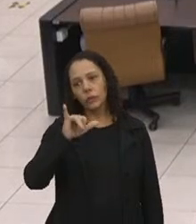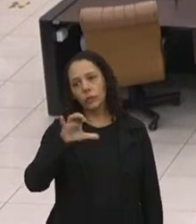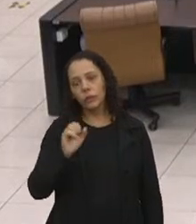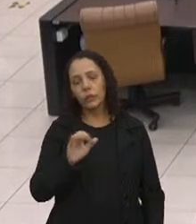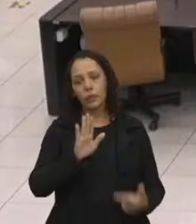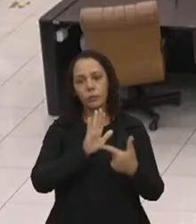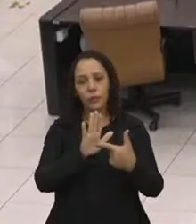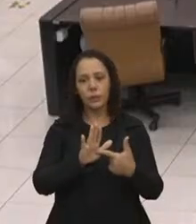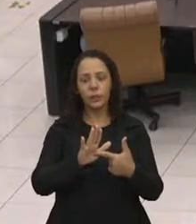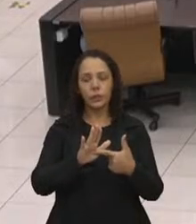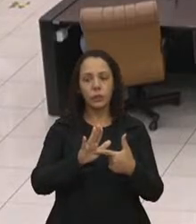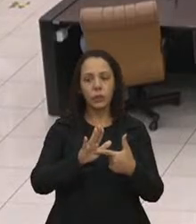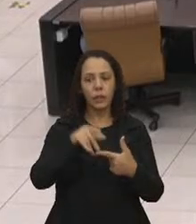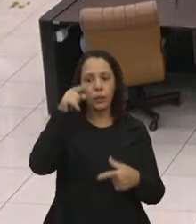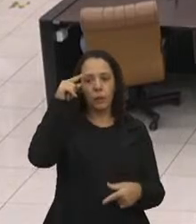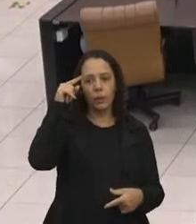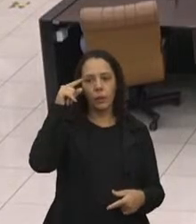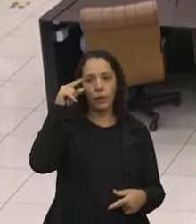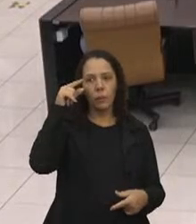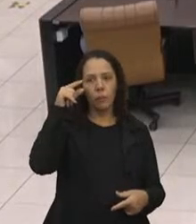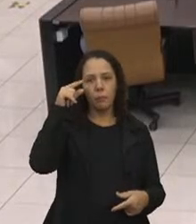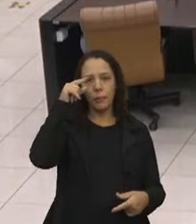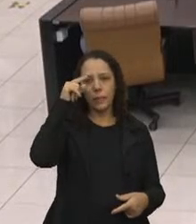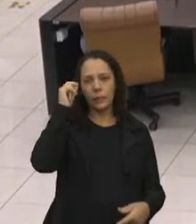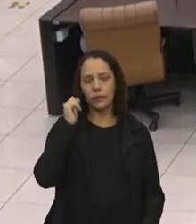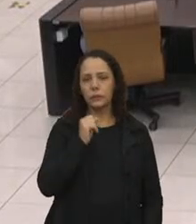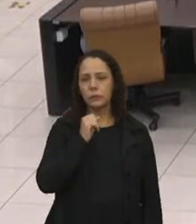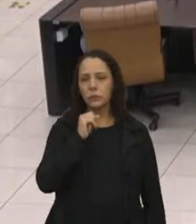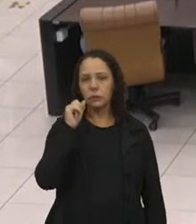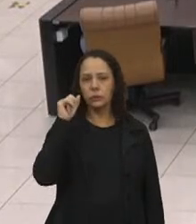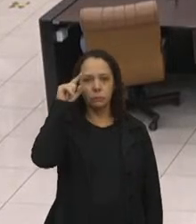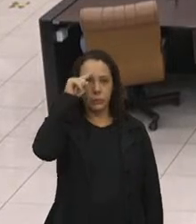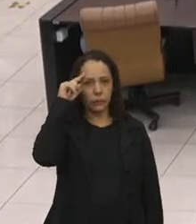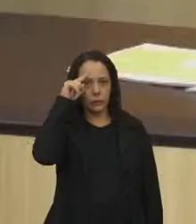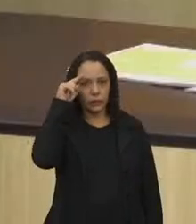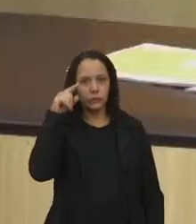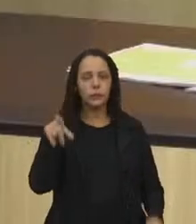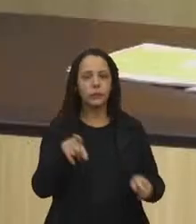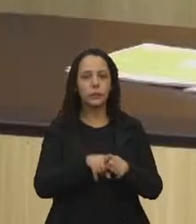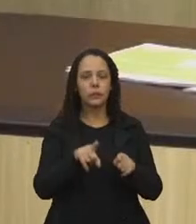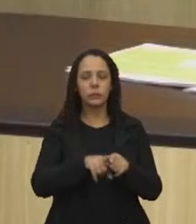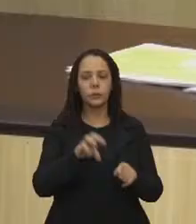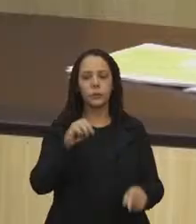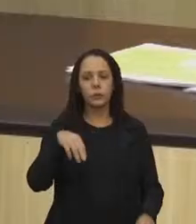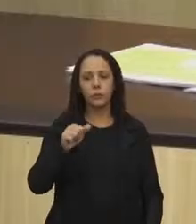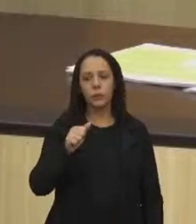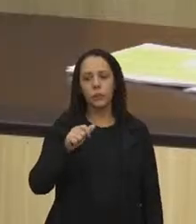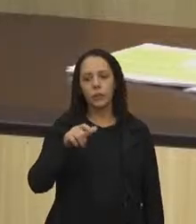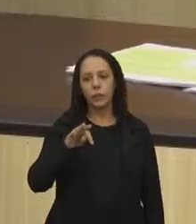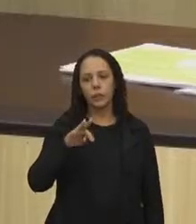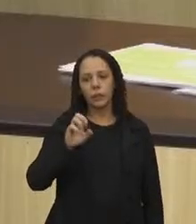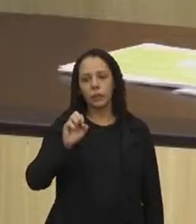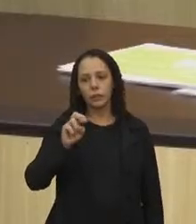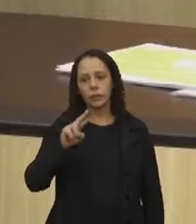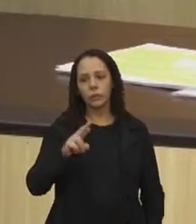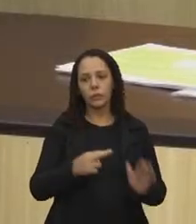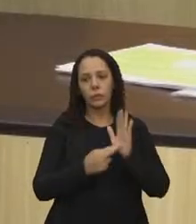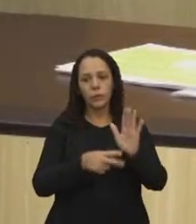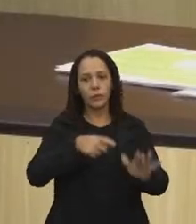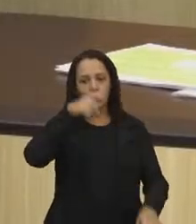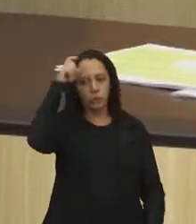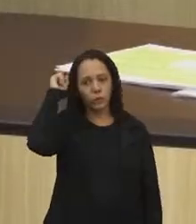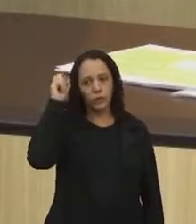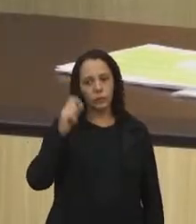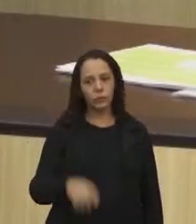do Matheus, representando o vereador Juex. E agradecer. Nós não temos perguntas no chat, né?